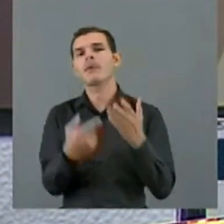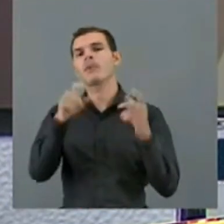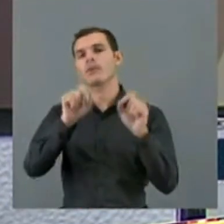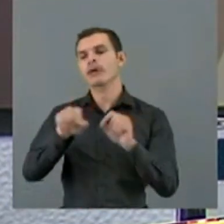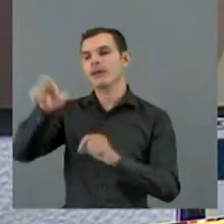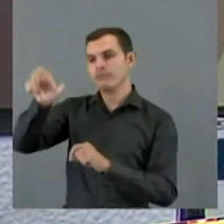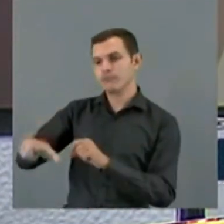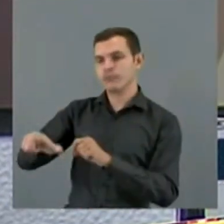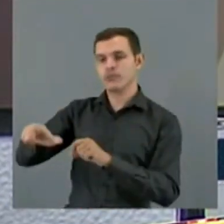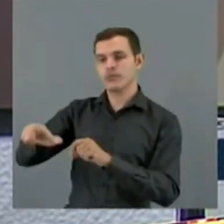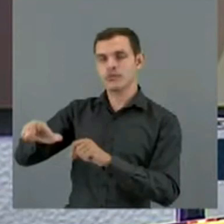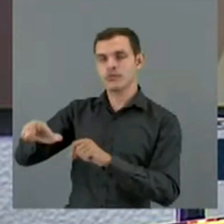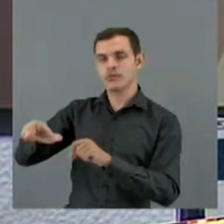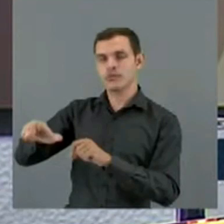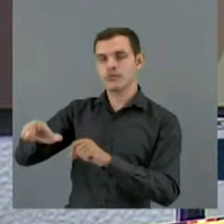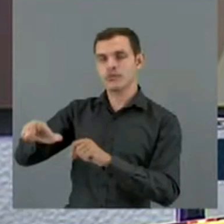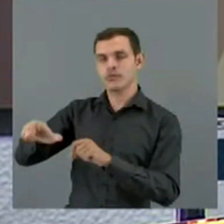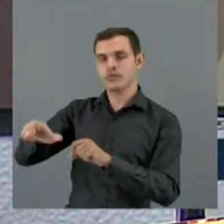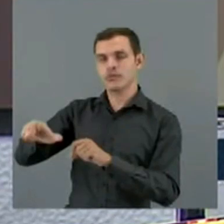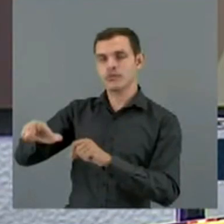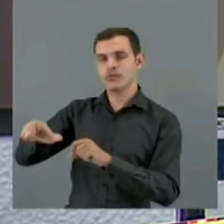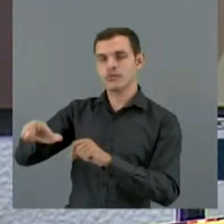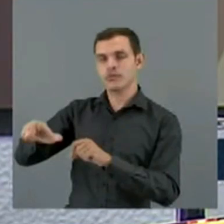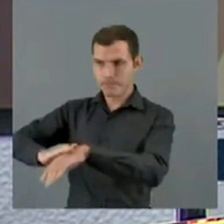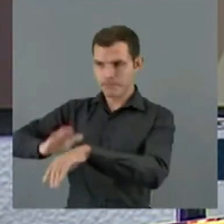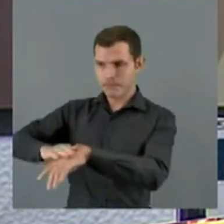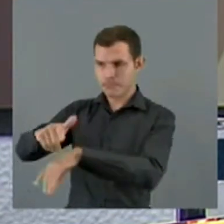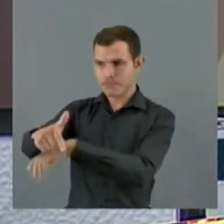e deve agir pelo princípio do livre